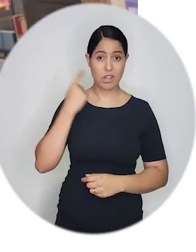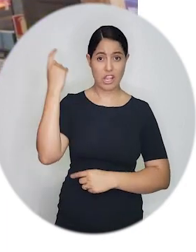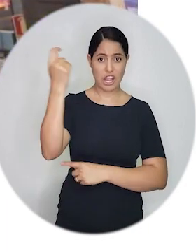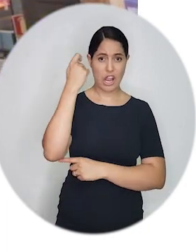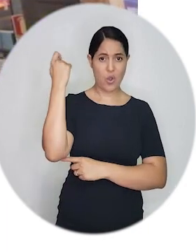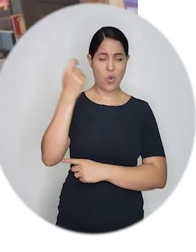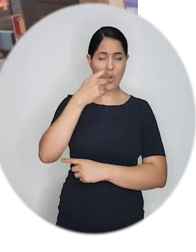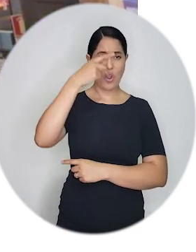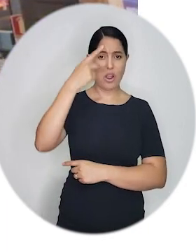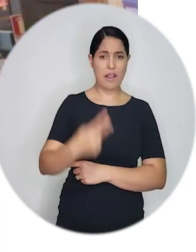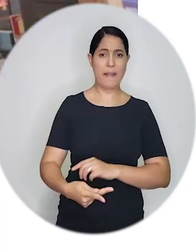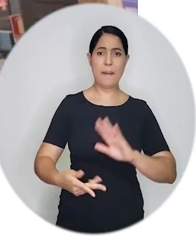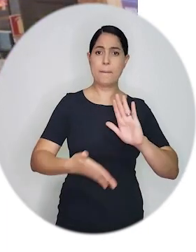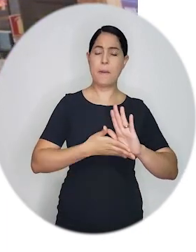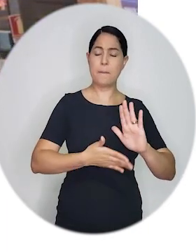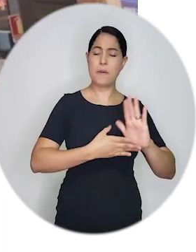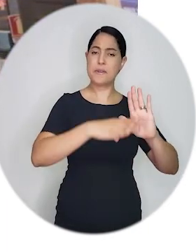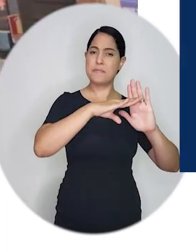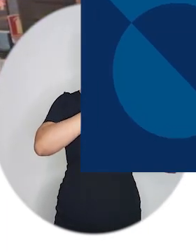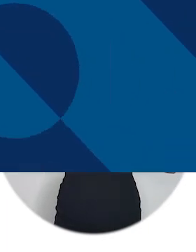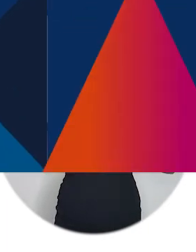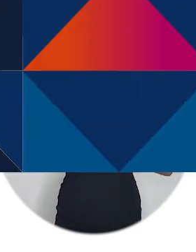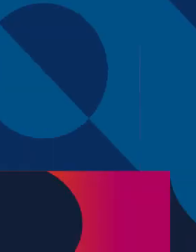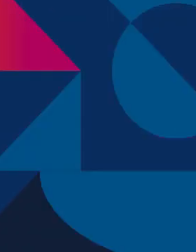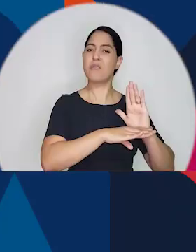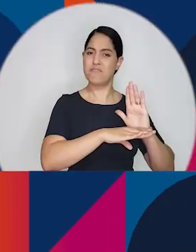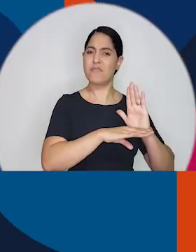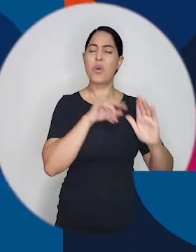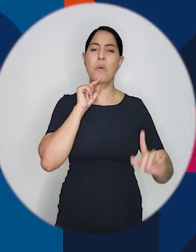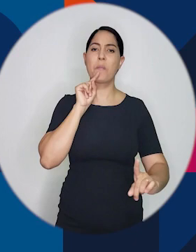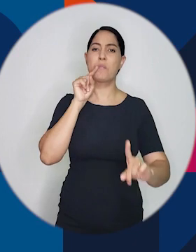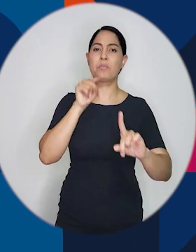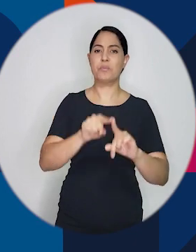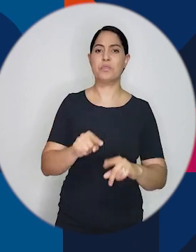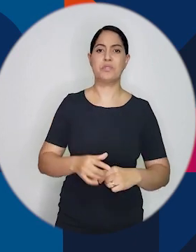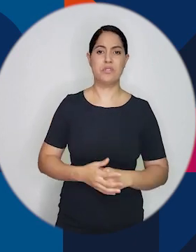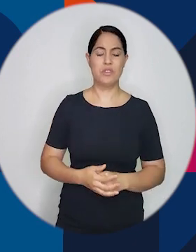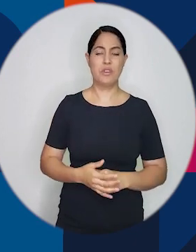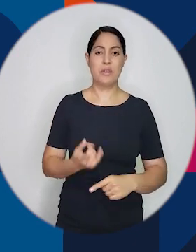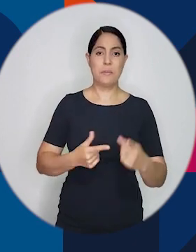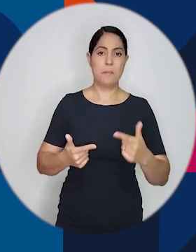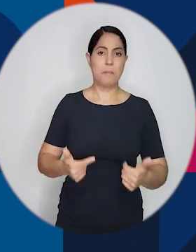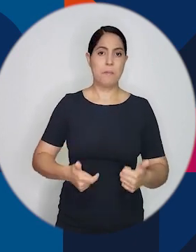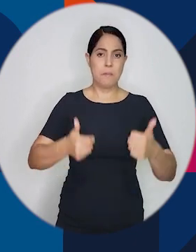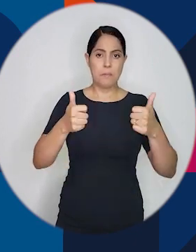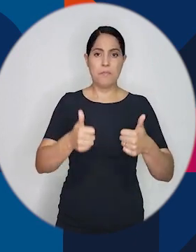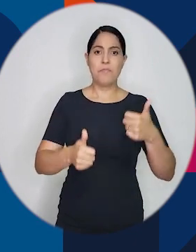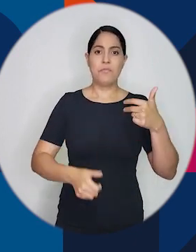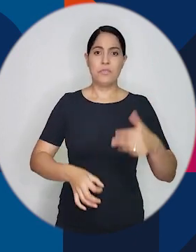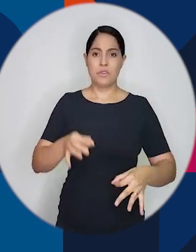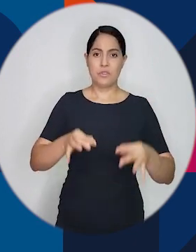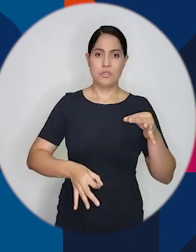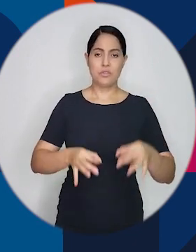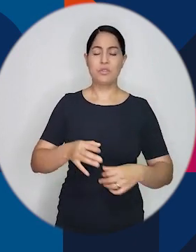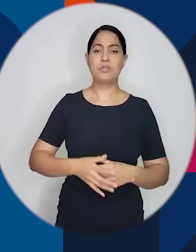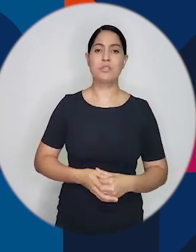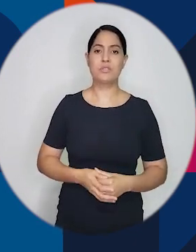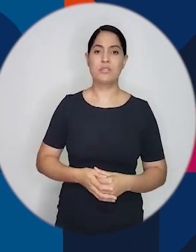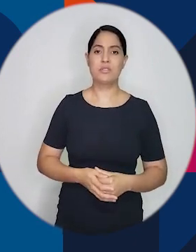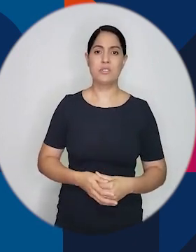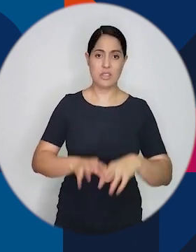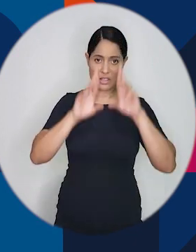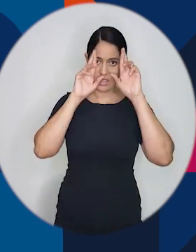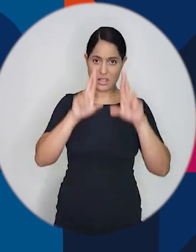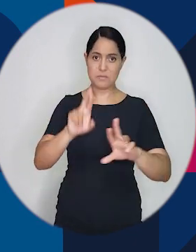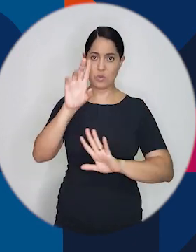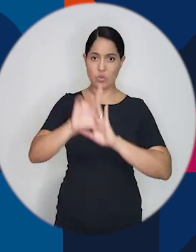gaúcha está unida em torno de pautas e propósitos comuns. Melhoria da prestação jurisdicional,